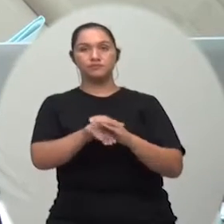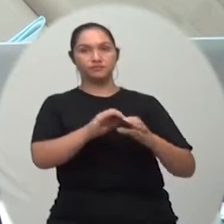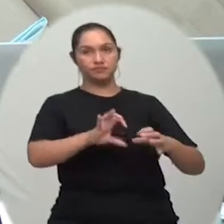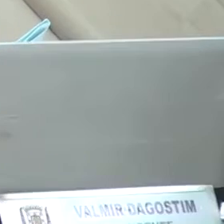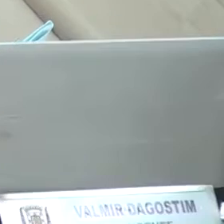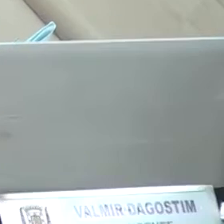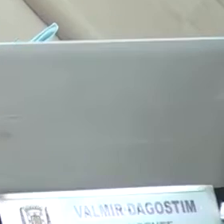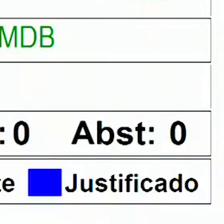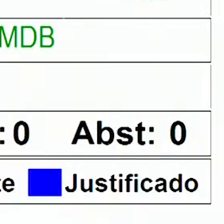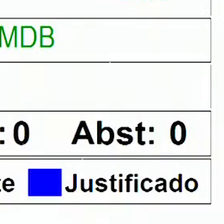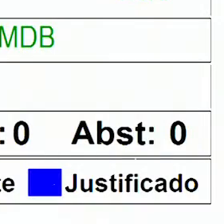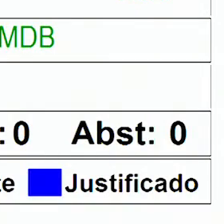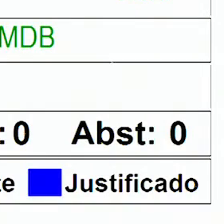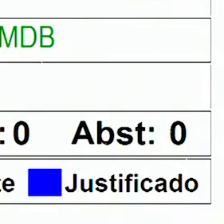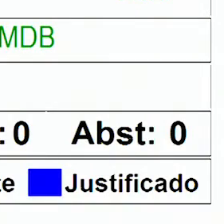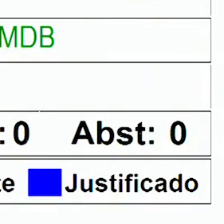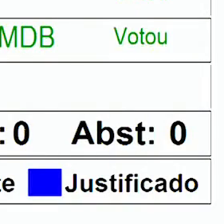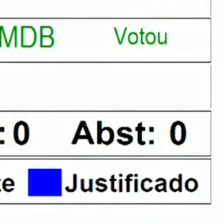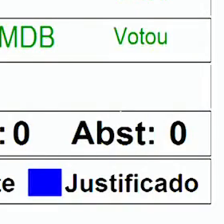liberada.